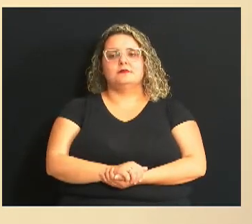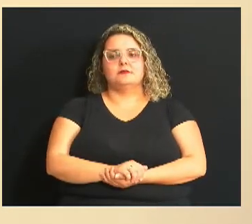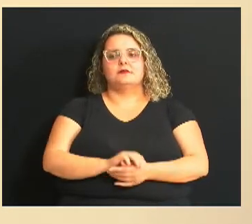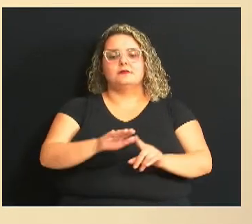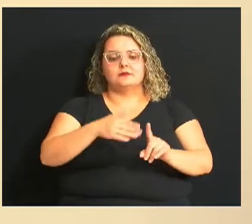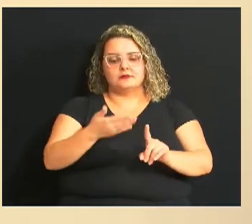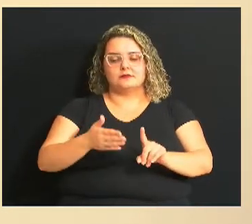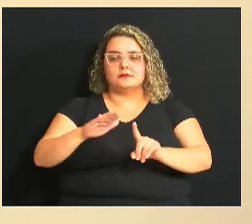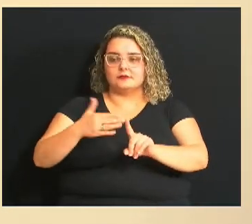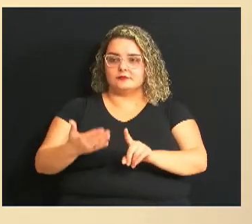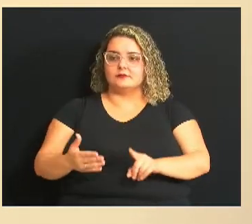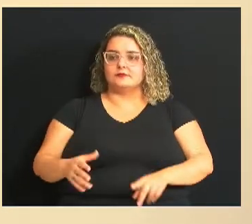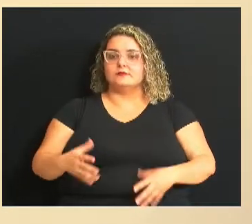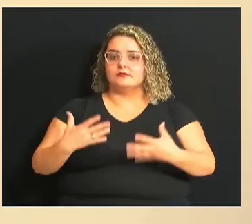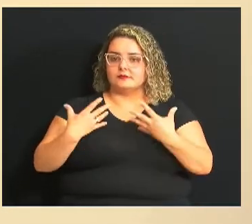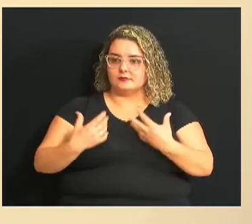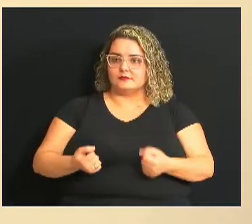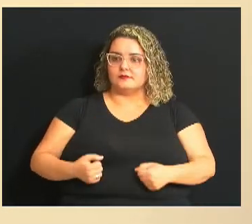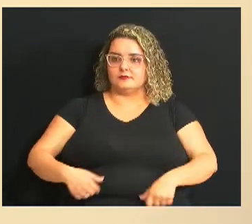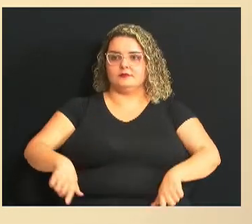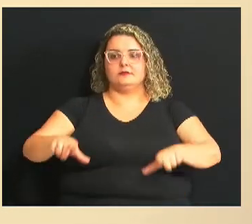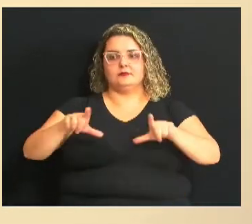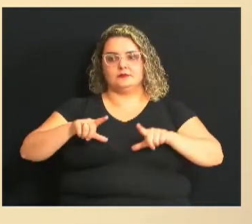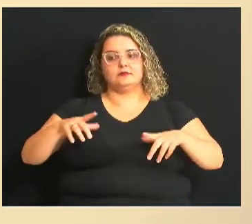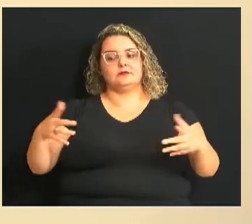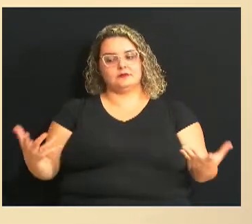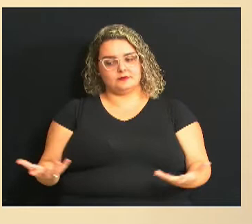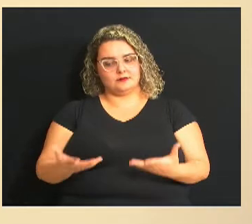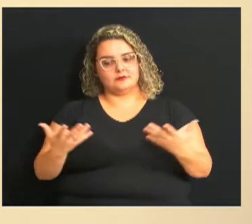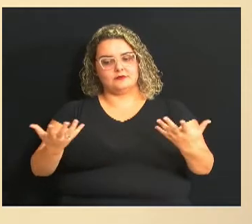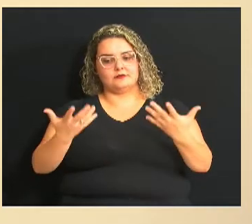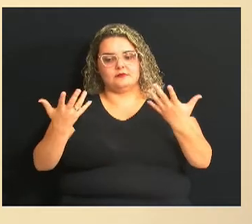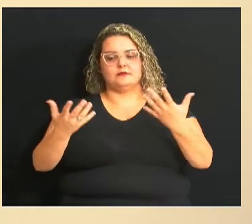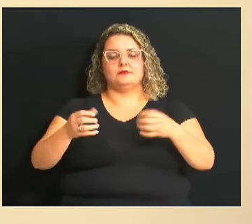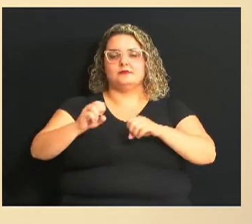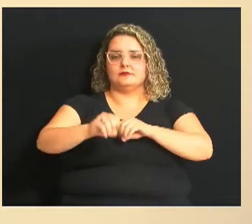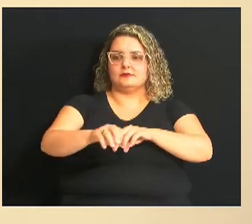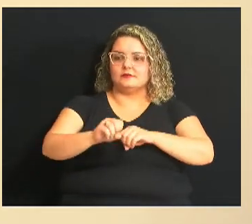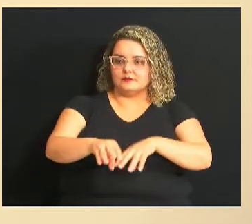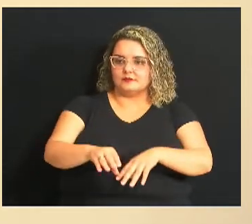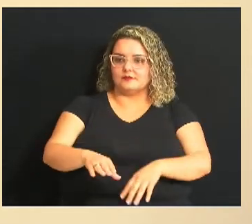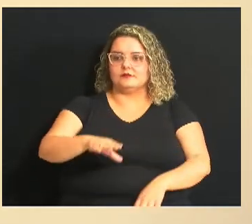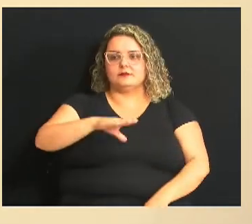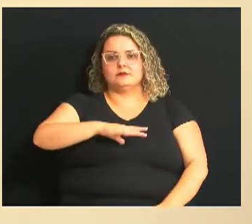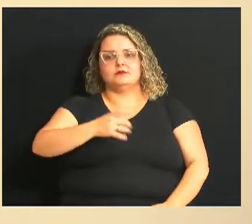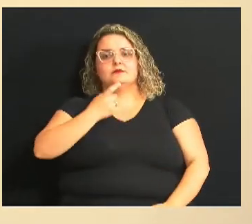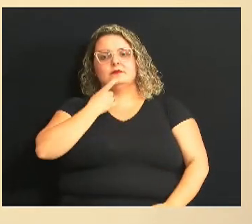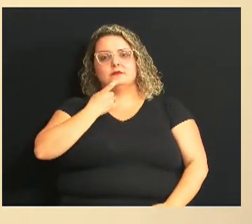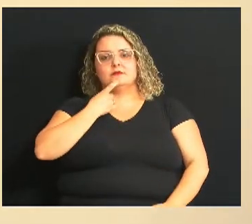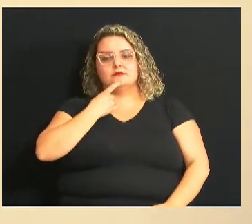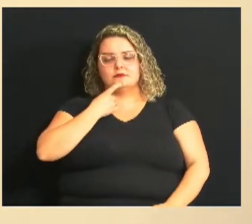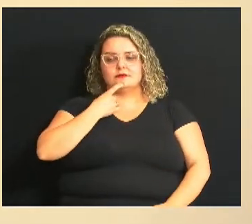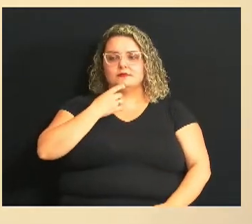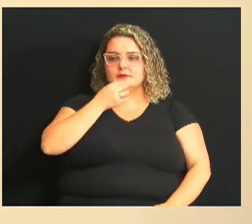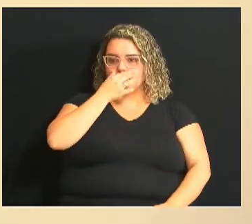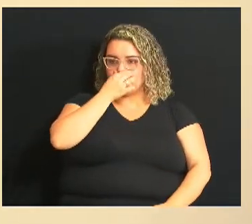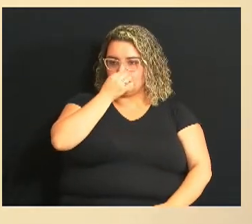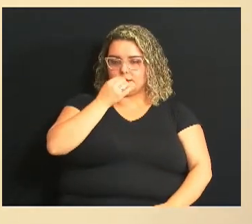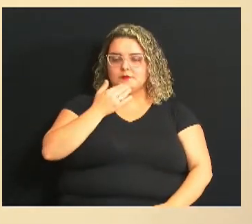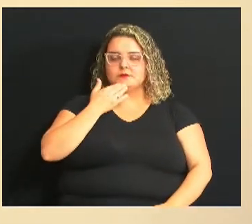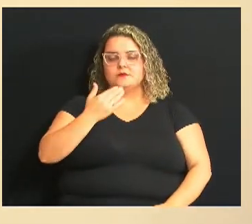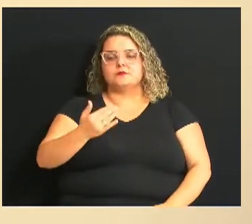homenageados recebem a honraria por sua contribuição à educação no município de Campinas. Pedimos